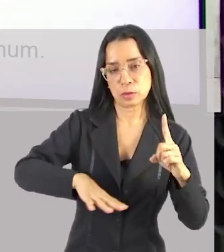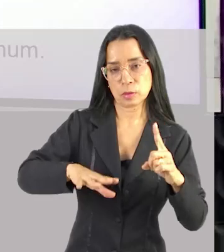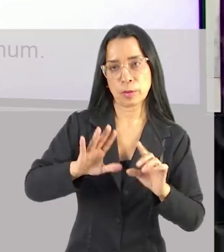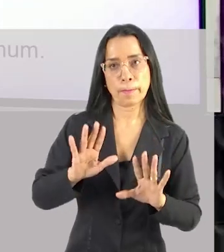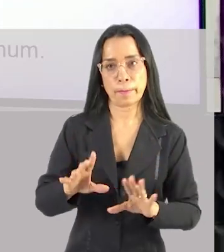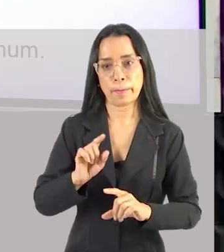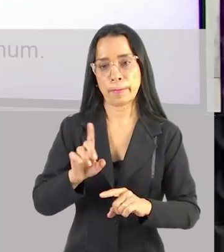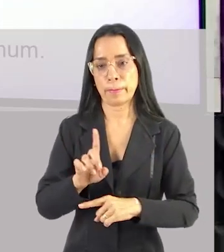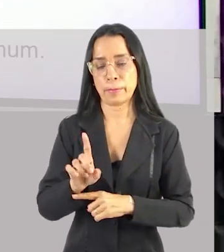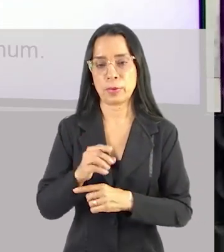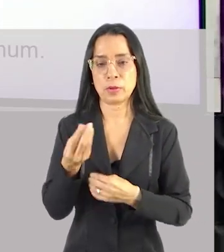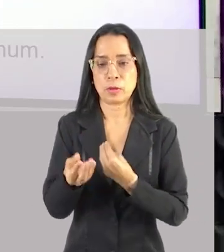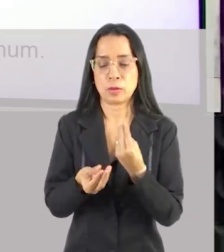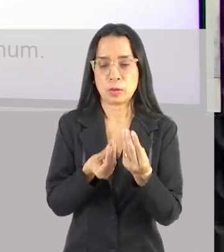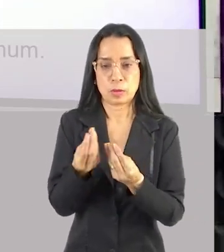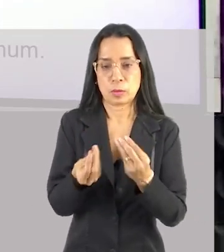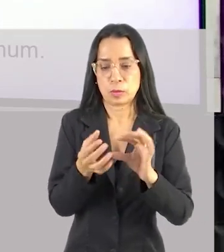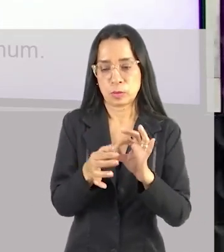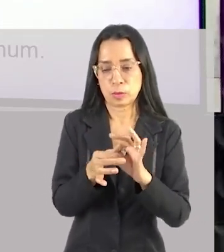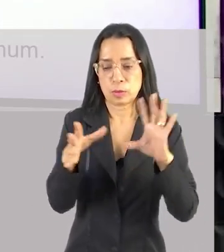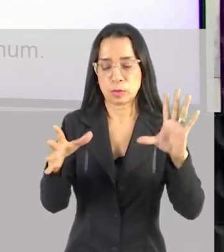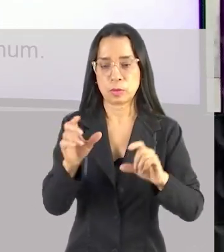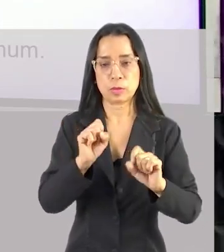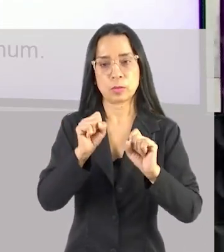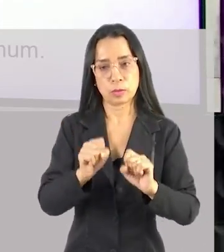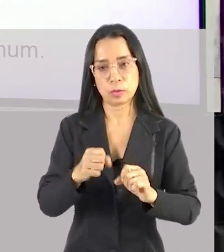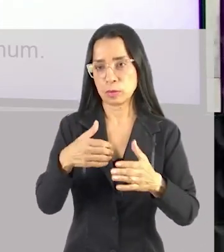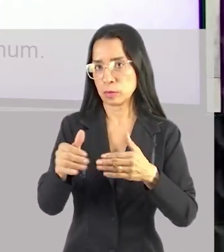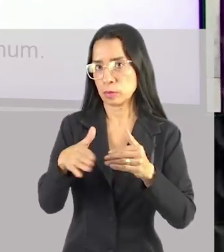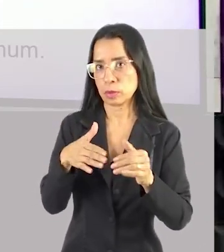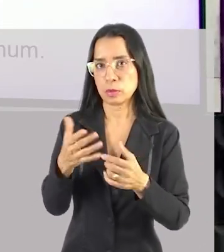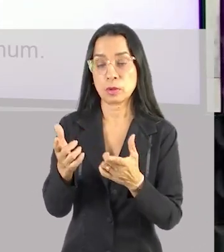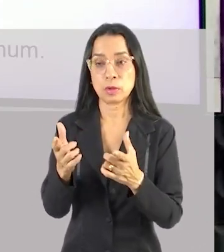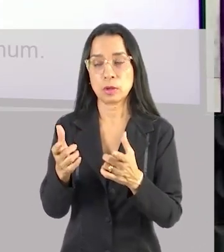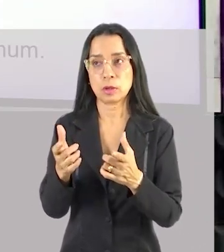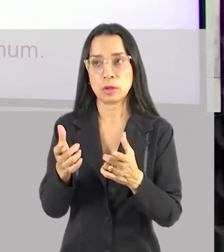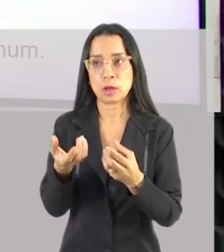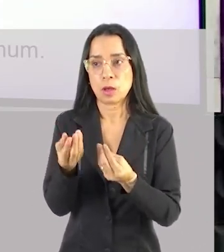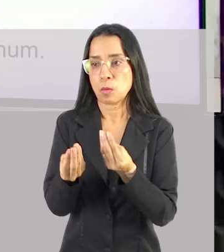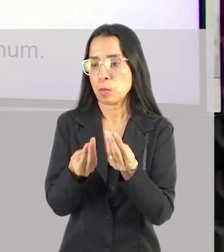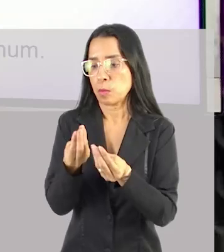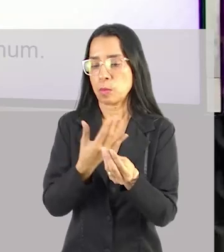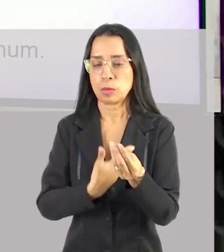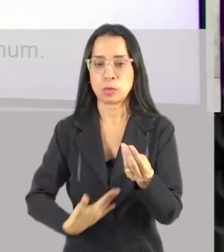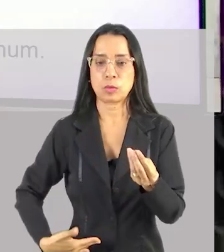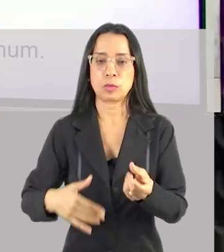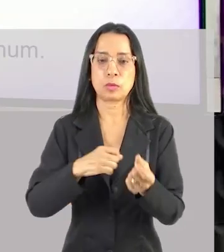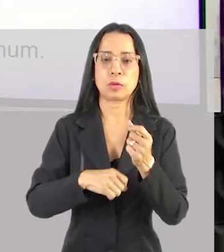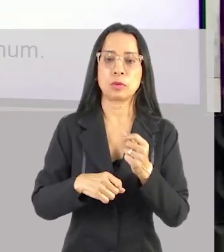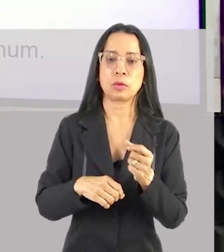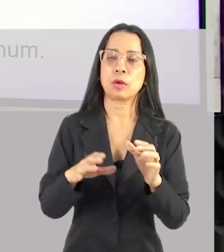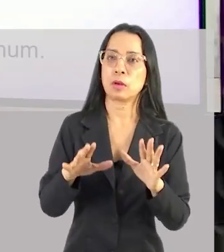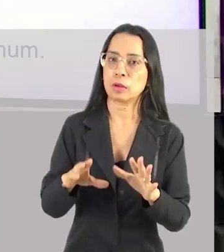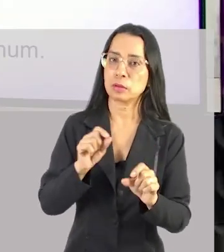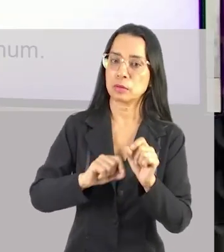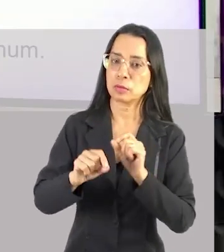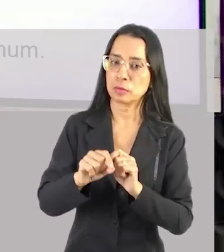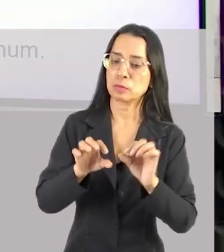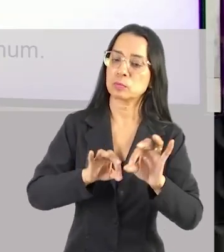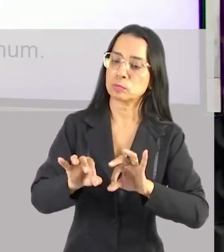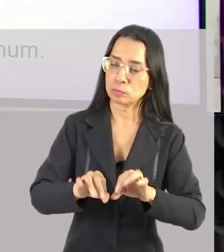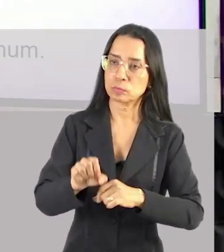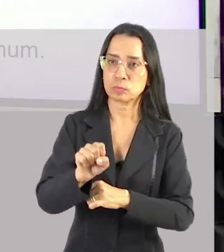mas não necessariamente de forma democrática. Pode ser qualquer outra forma de governo, mas que ele vai se organizar e vai haver um